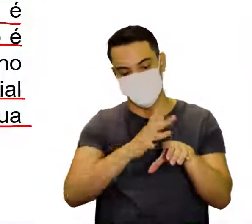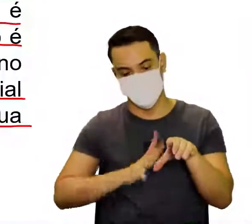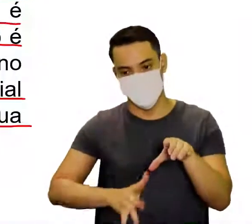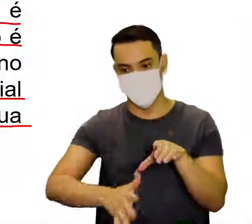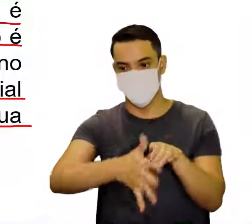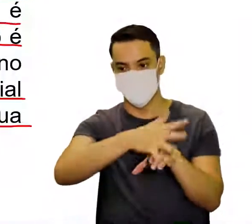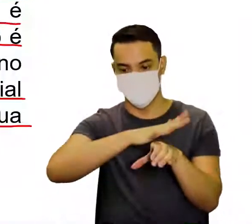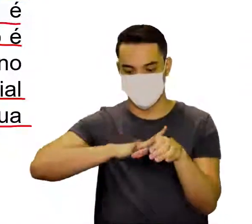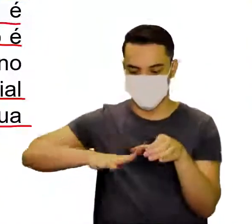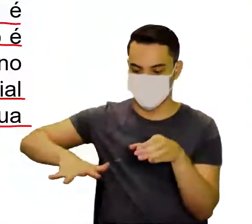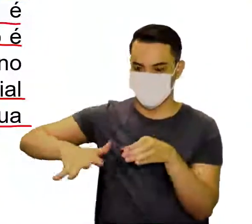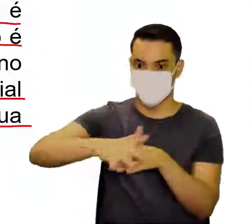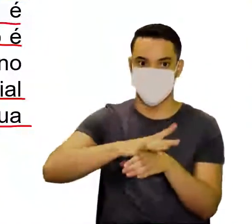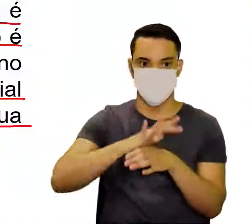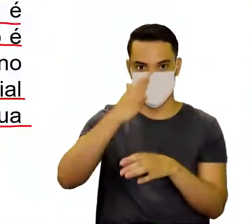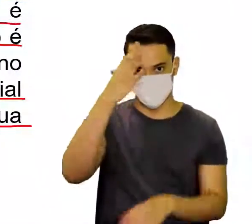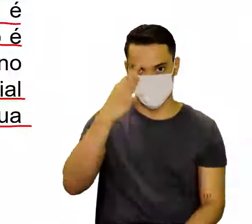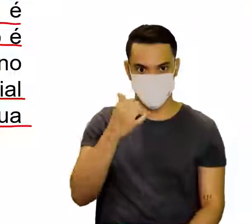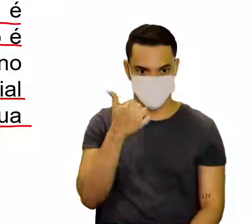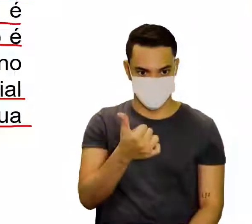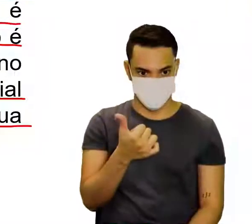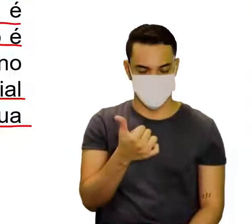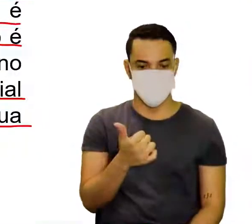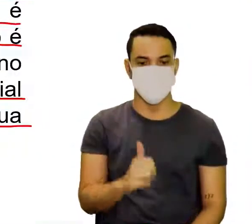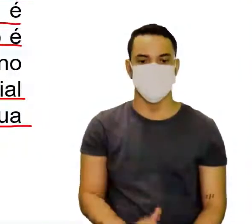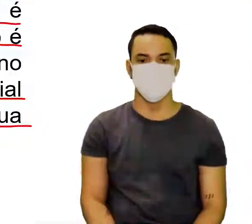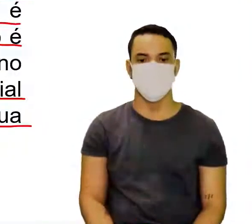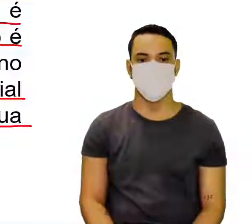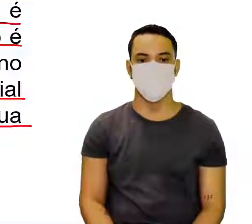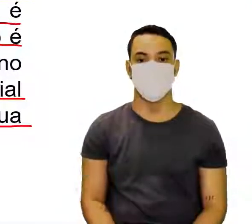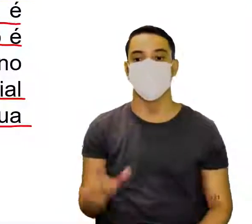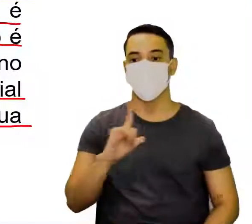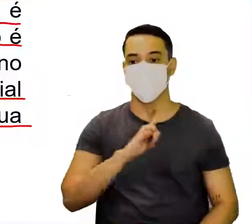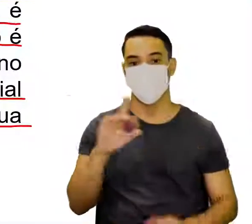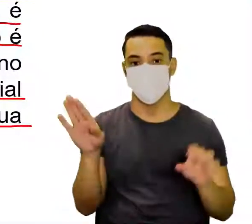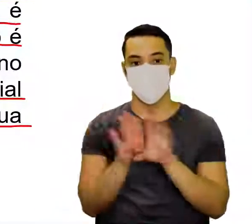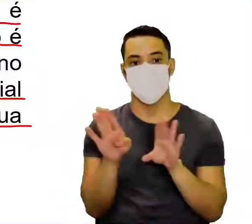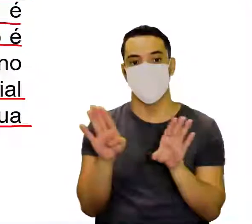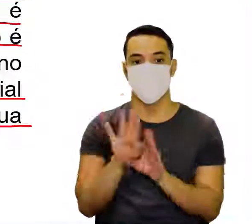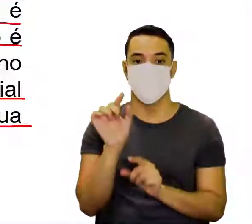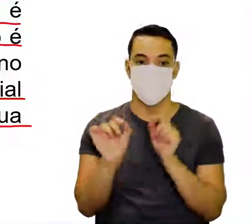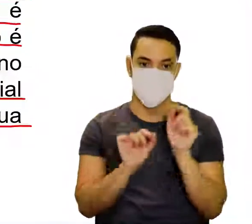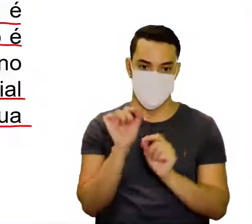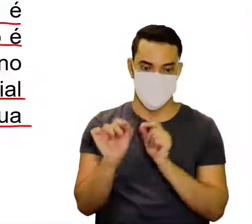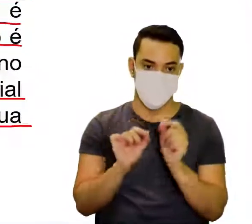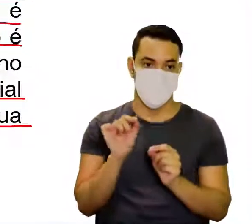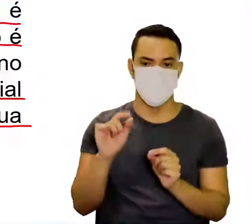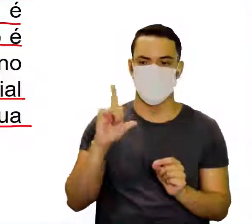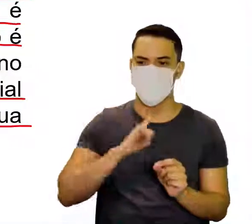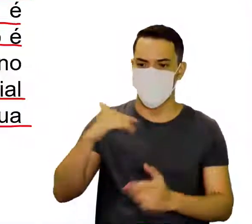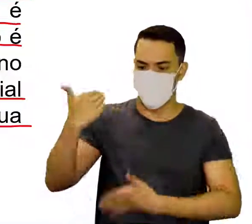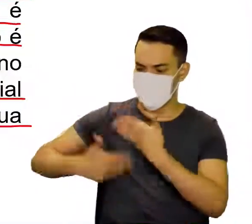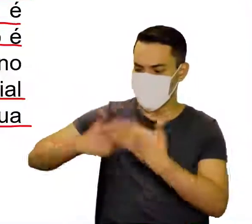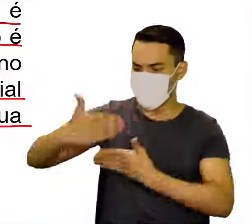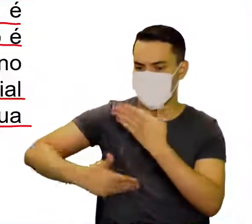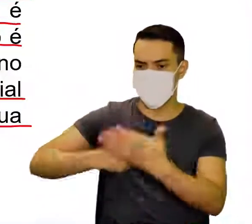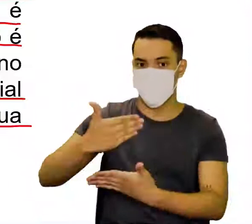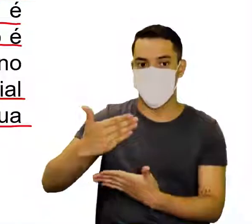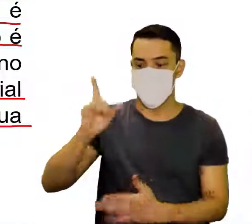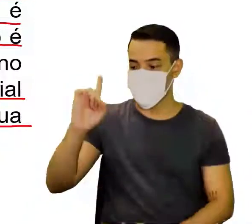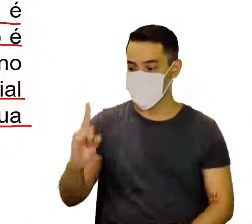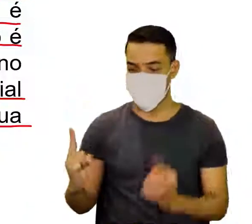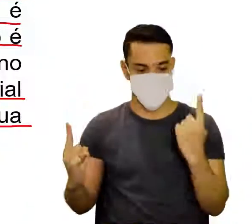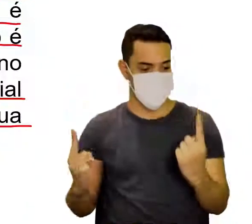isso? Ok? E aqui nós temos, olha só, que esse circuito elétrico é percorrido entre dois